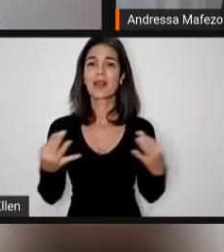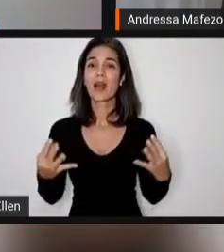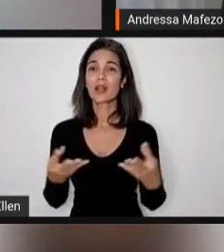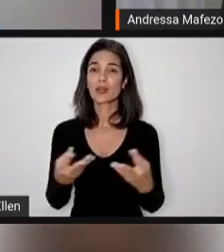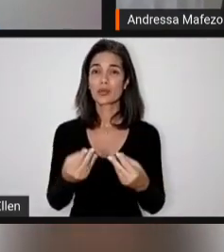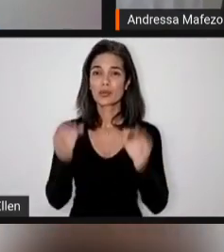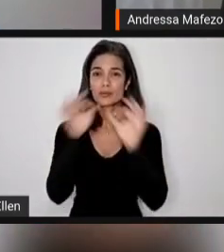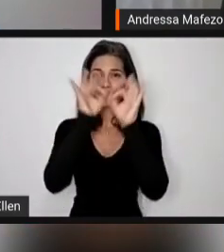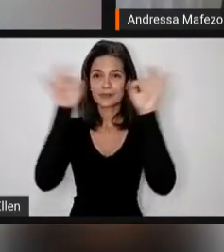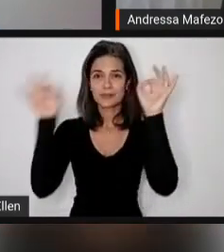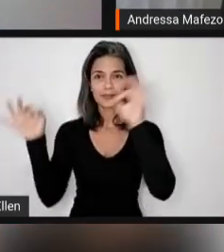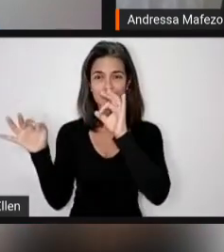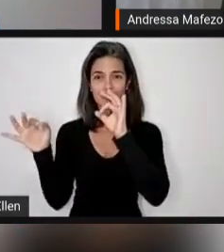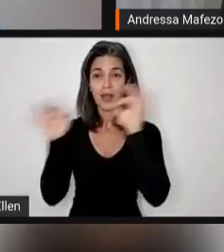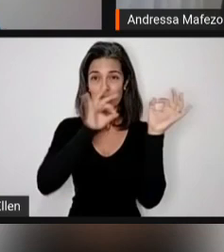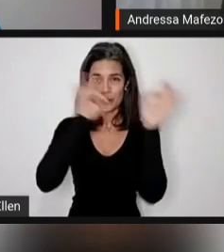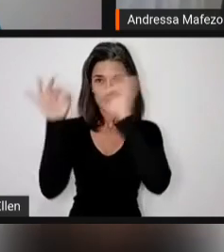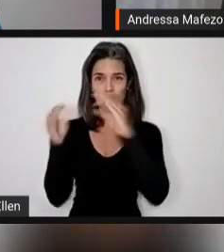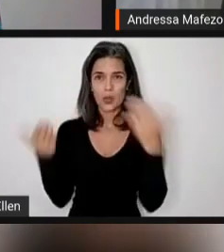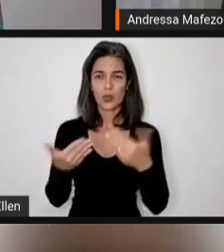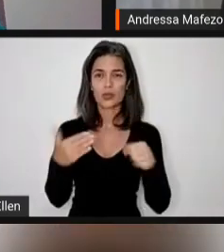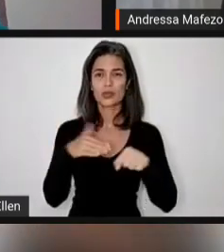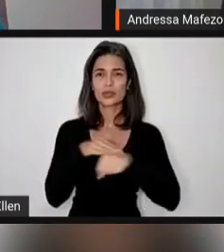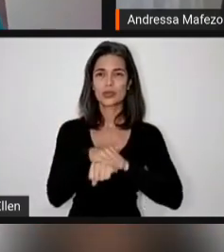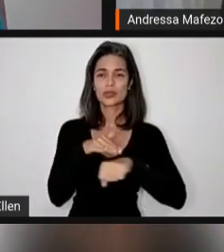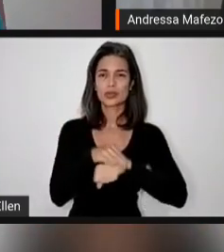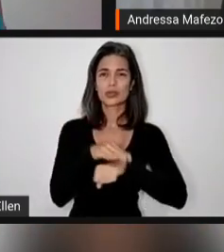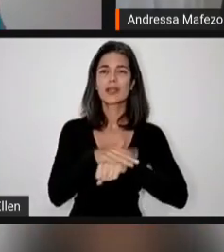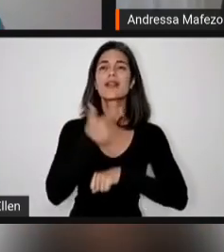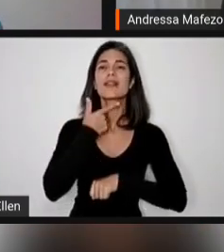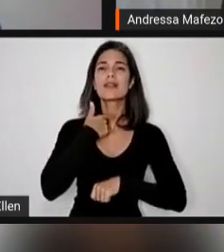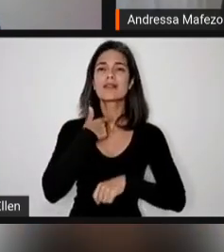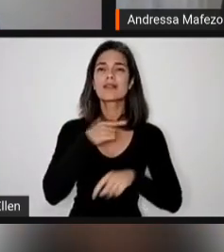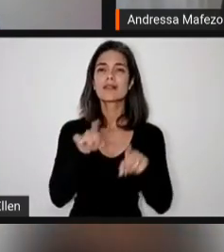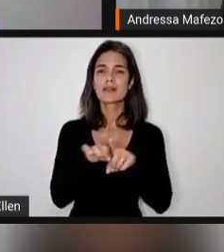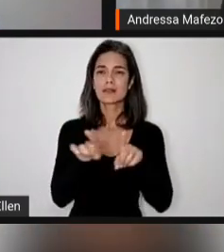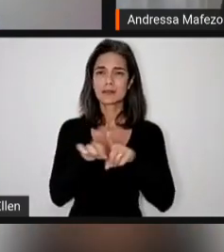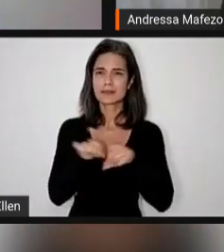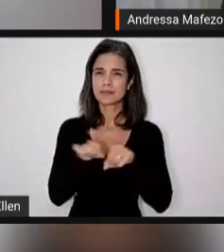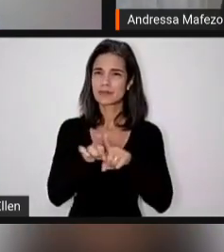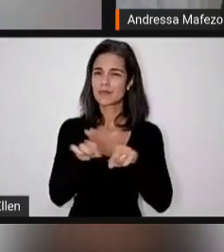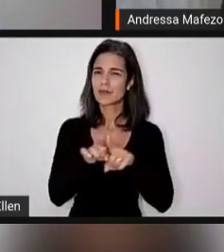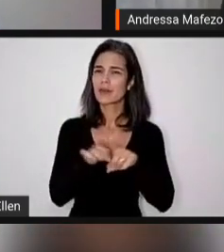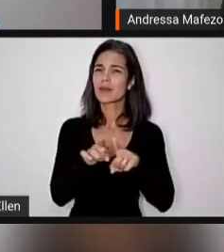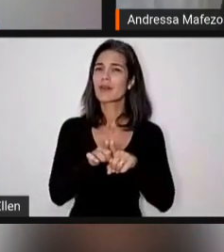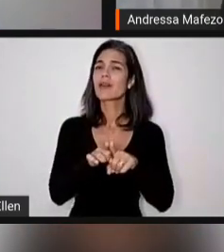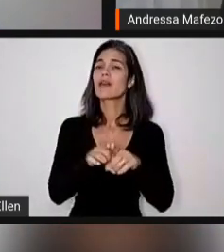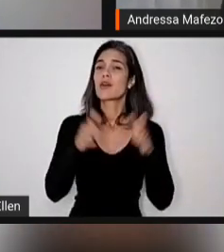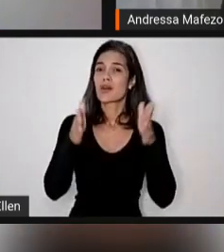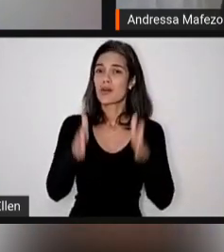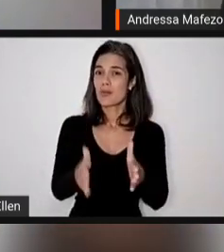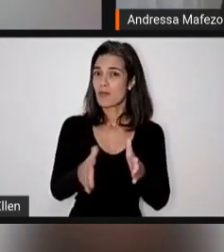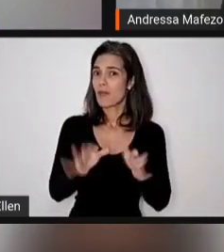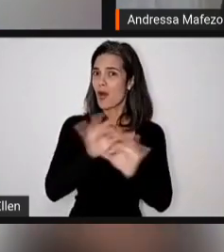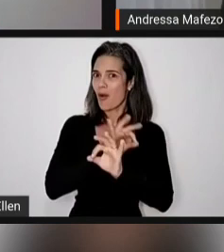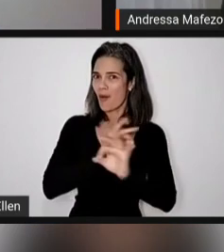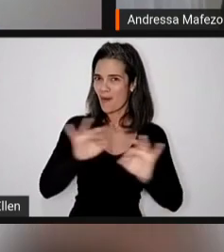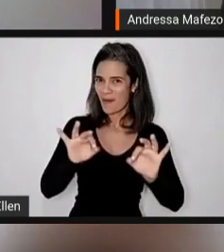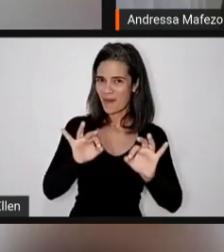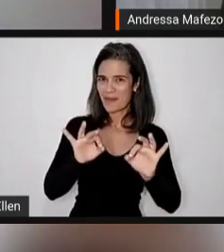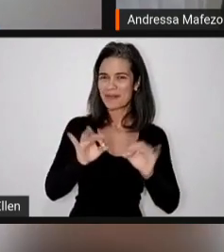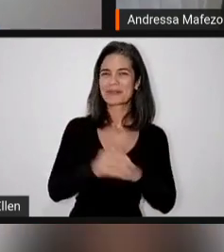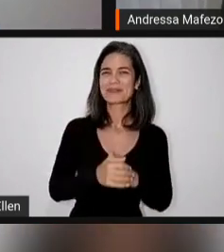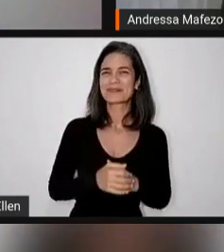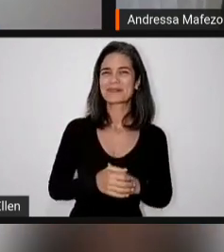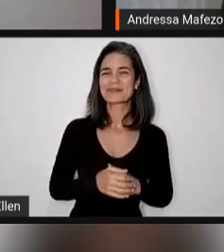estão aqui conosco nessa noite e desejo também um excelente módulo e passo a palavra,